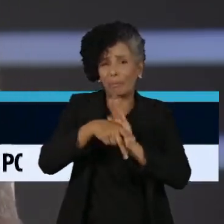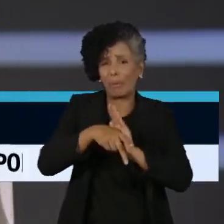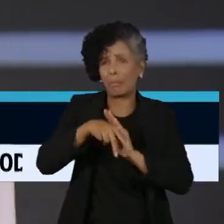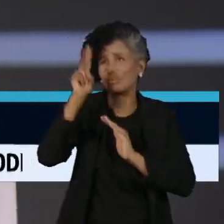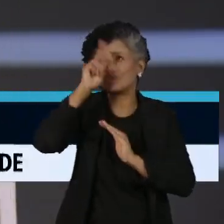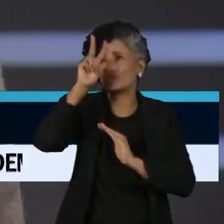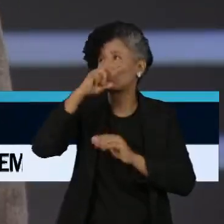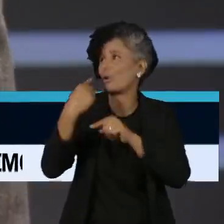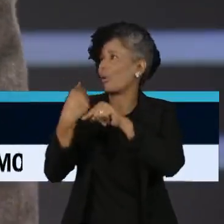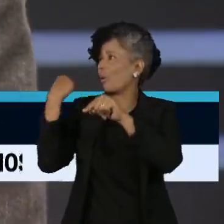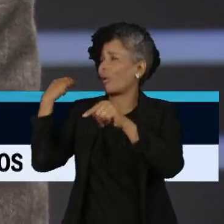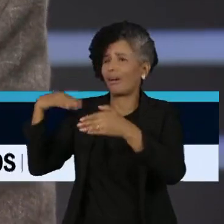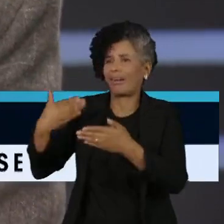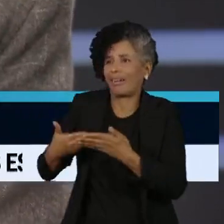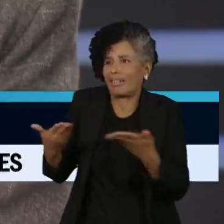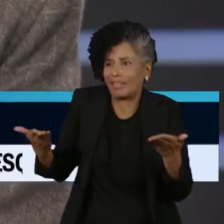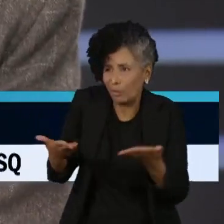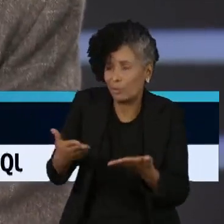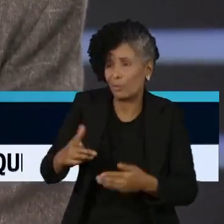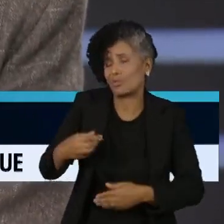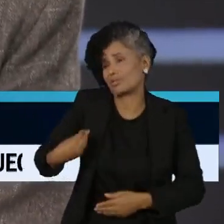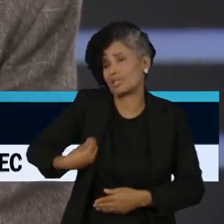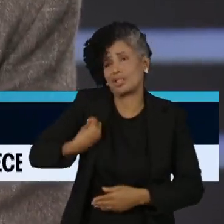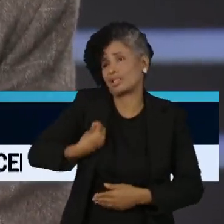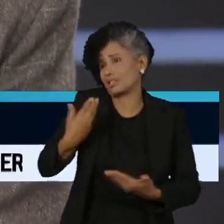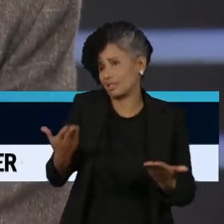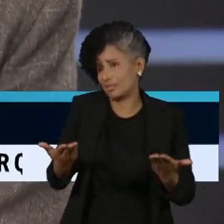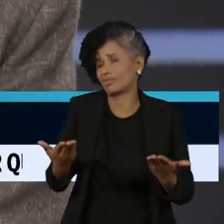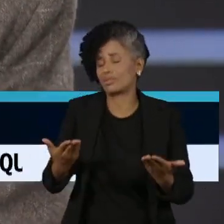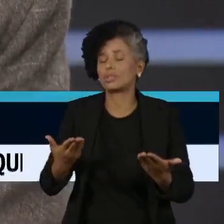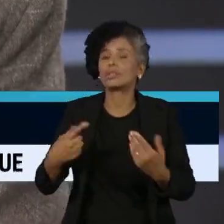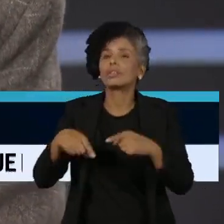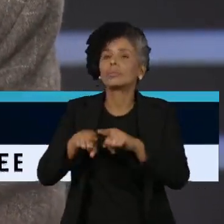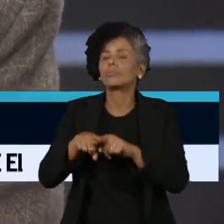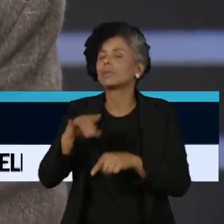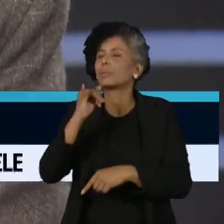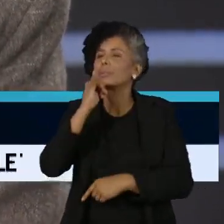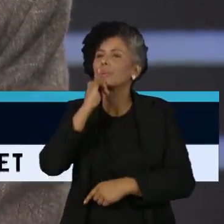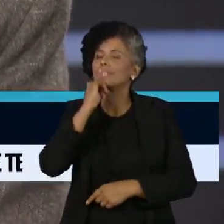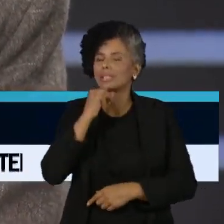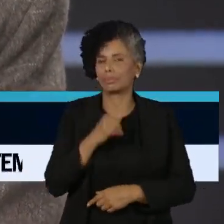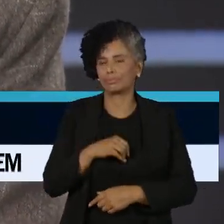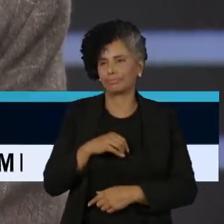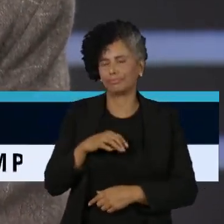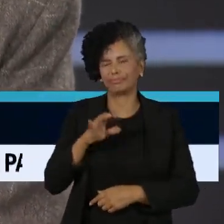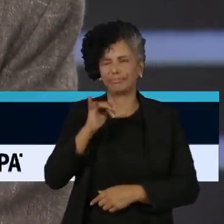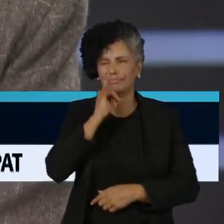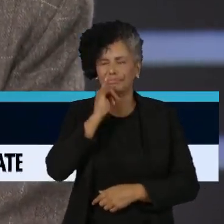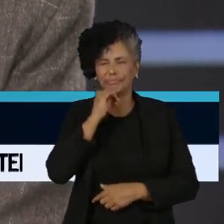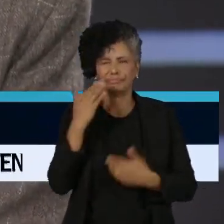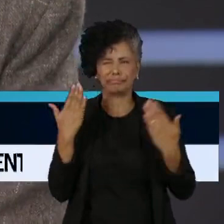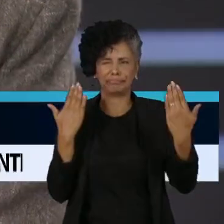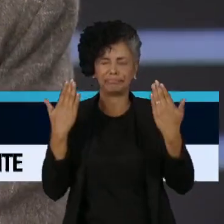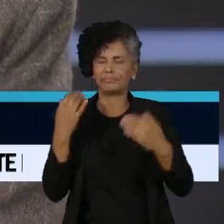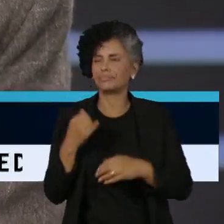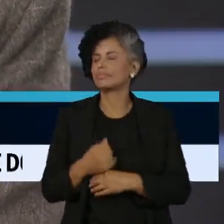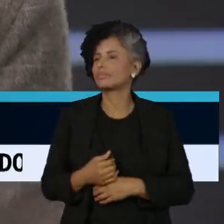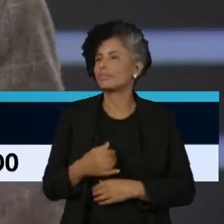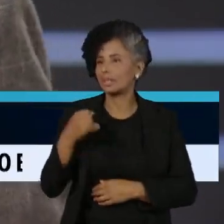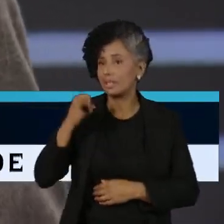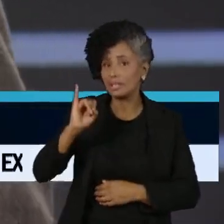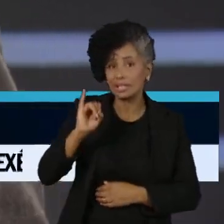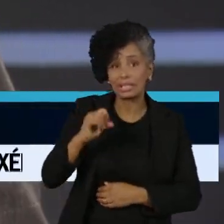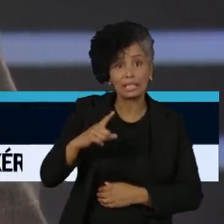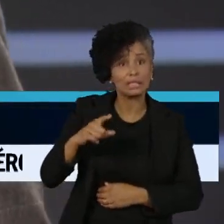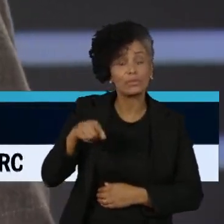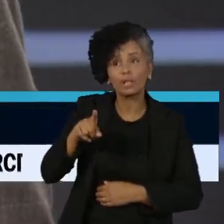as várias dietas que eu fiz, assim, uma brincadeira que eu mandava assim, se você comer o pastelzinho do buffet de salada